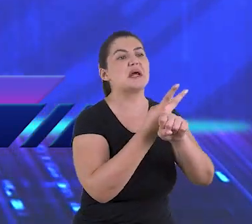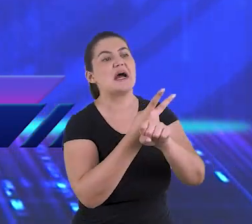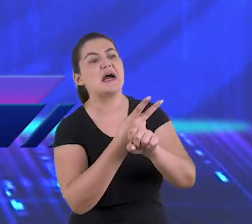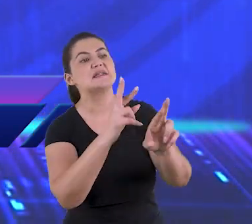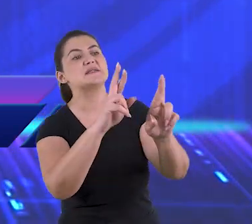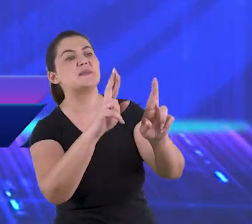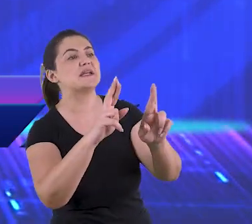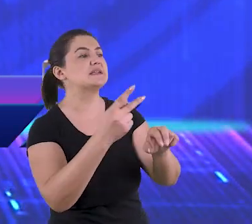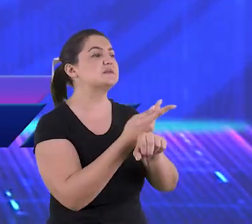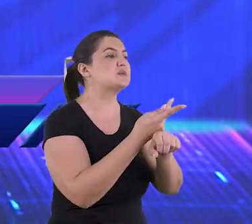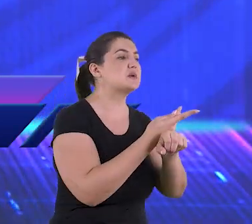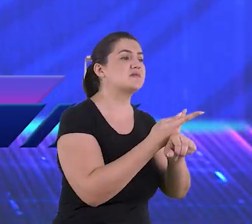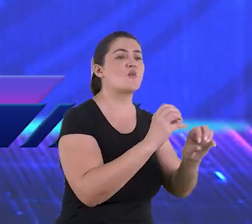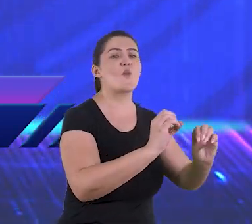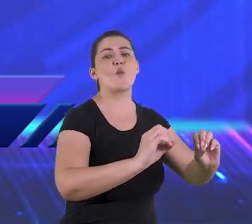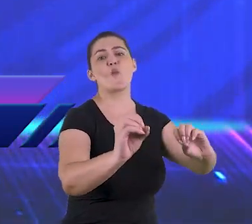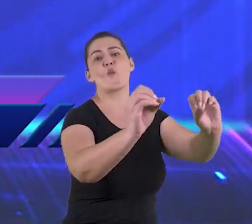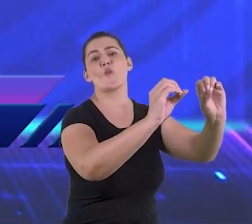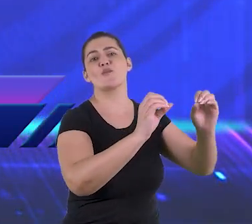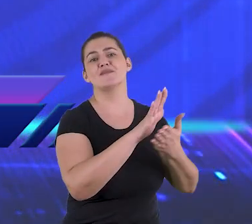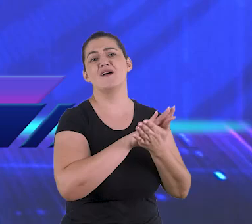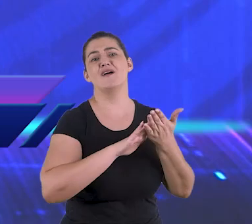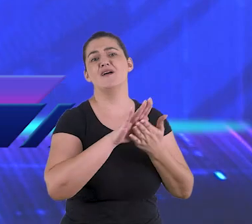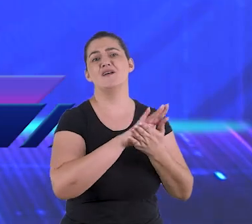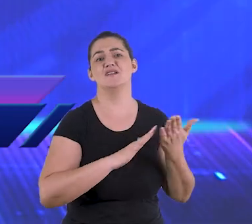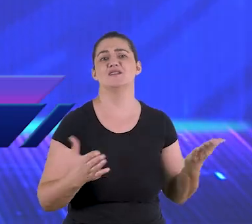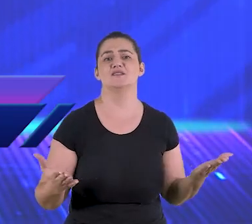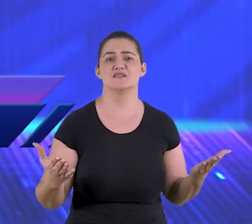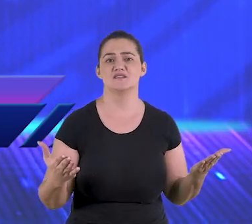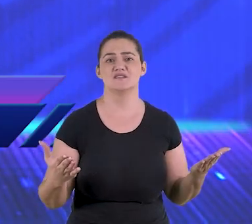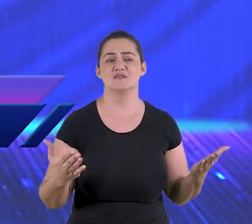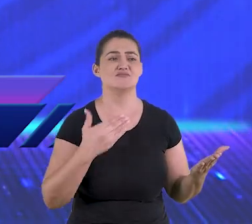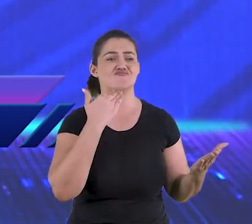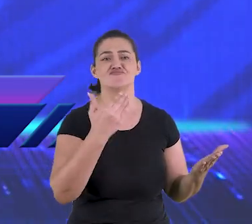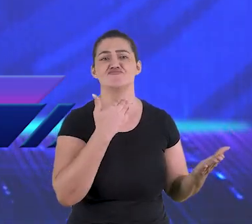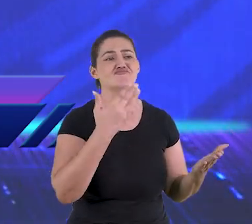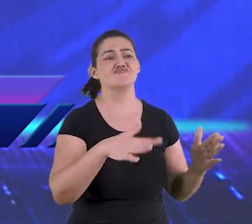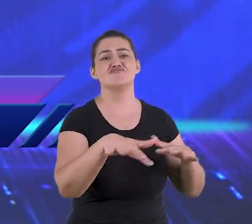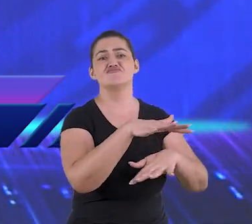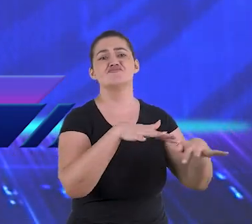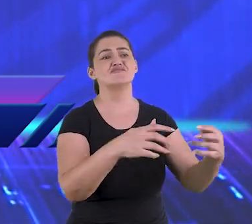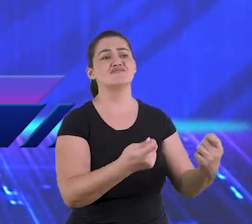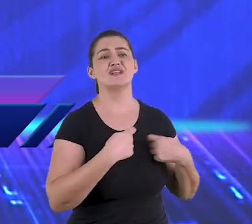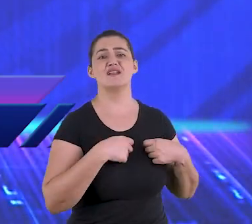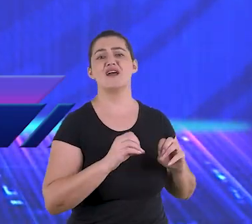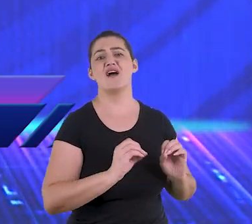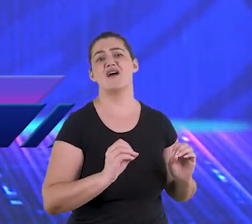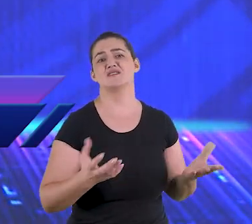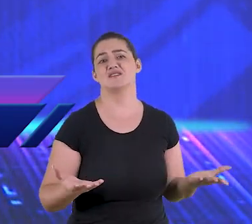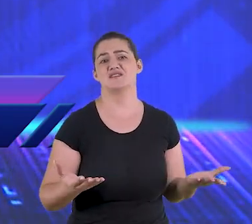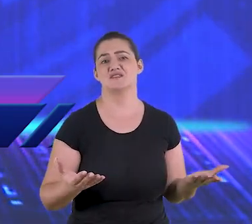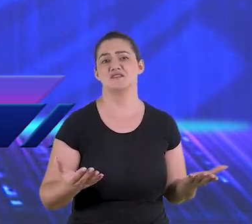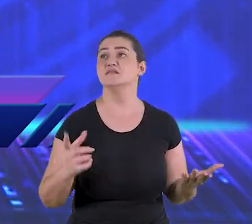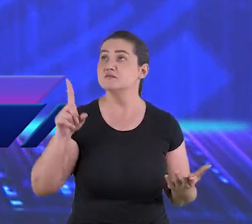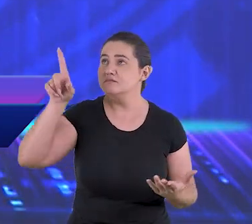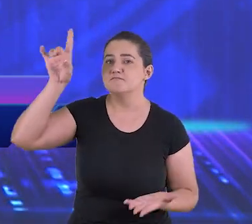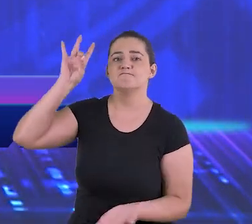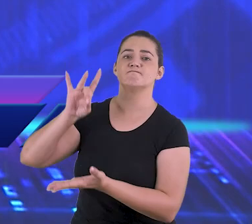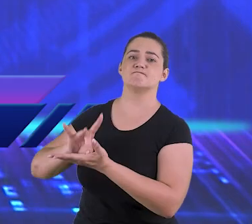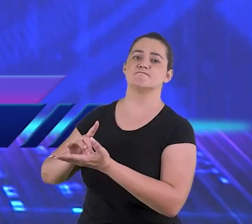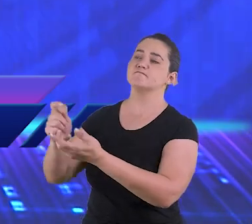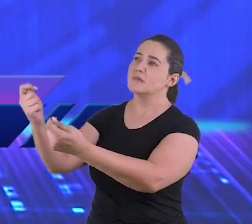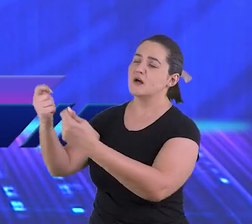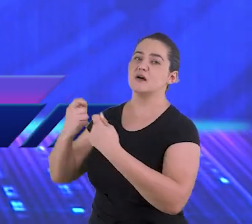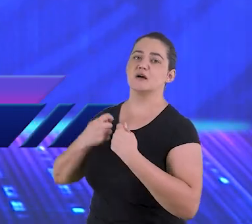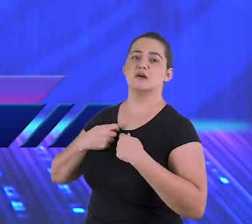pode procurar paz e esperança em muitos lugares, mas você jamais poderá encontrar enquanto você não viver aquilo